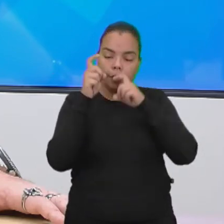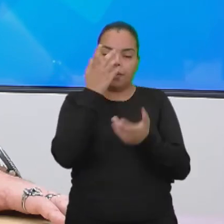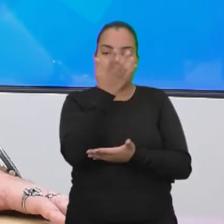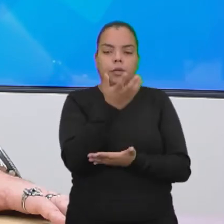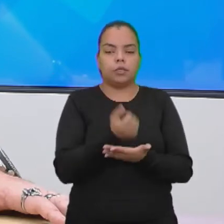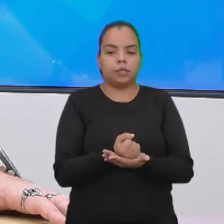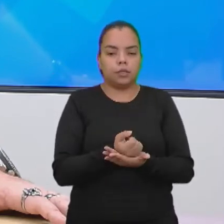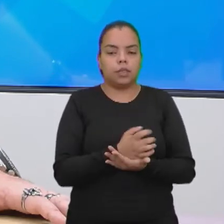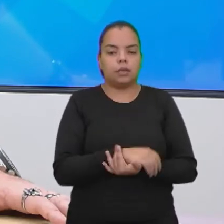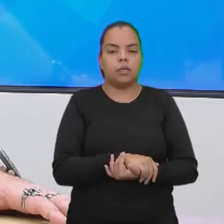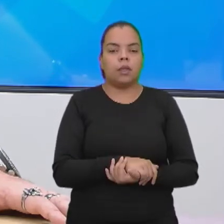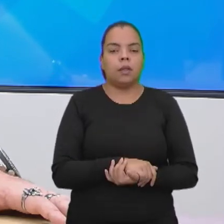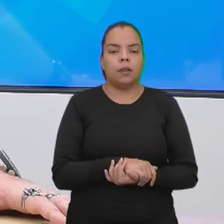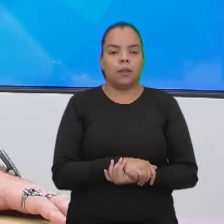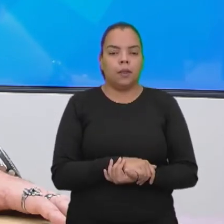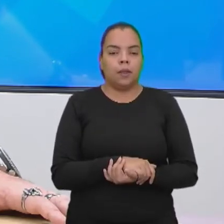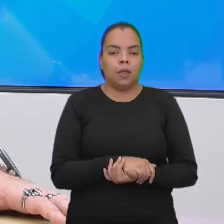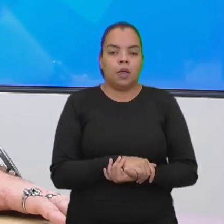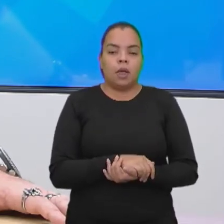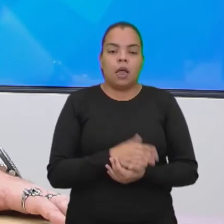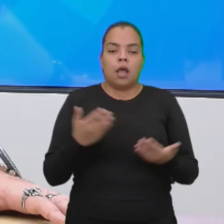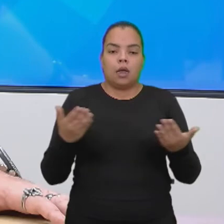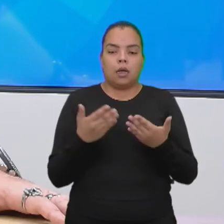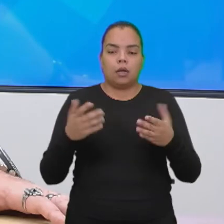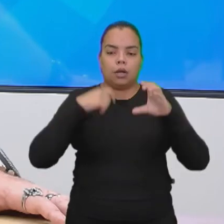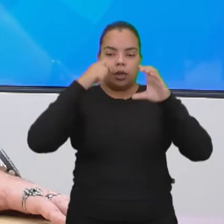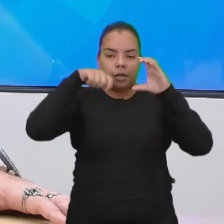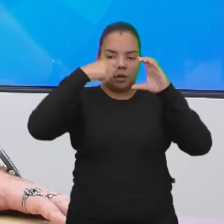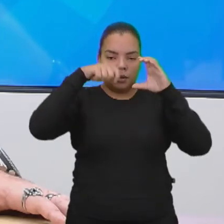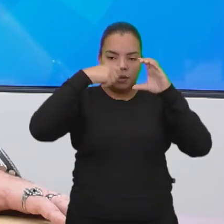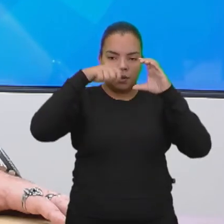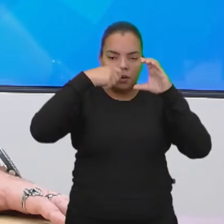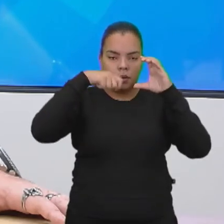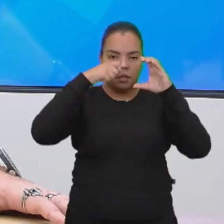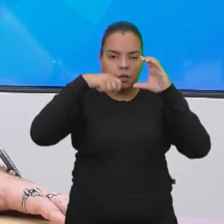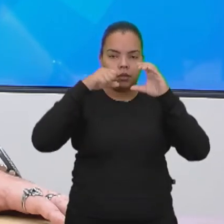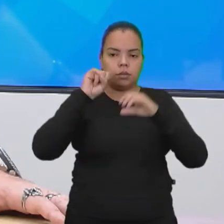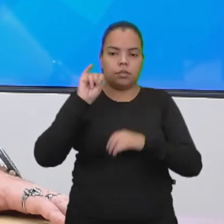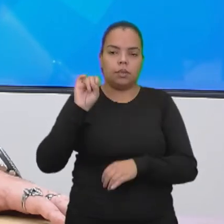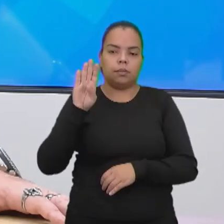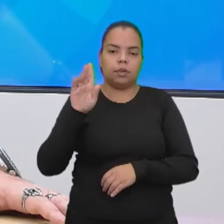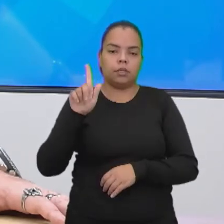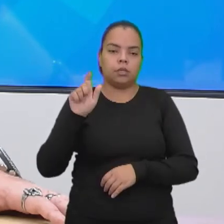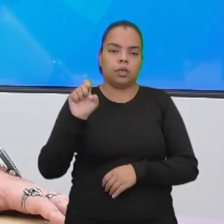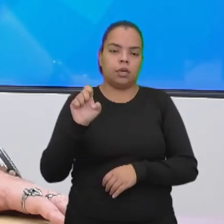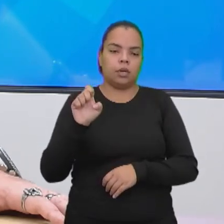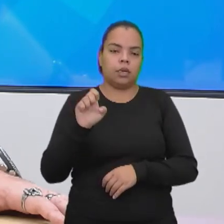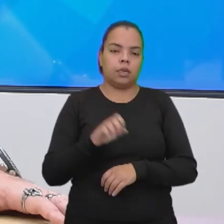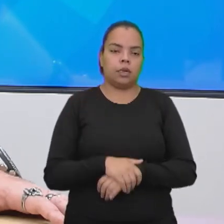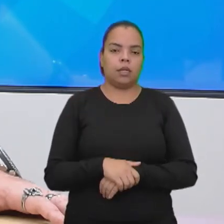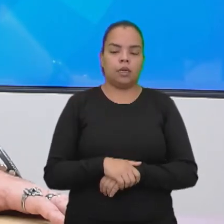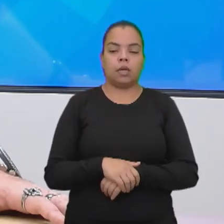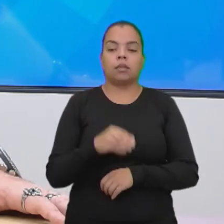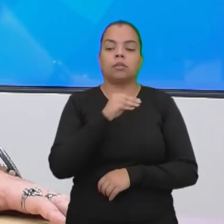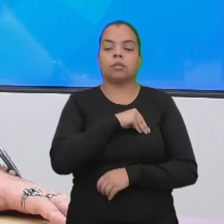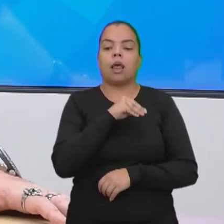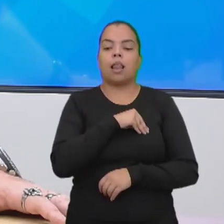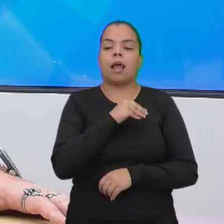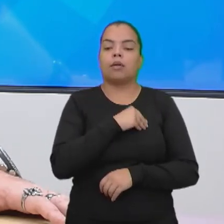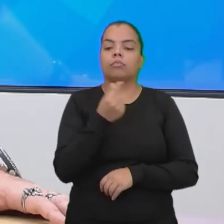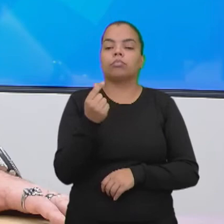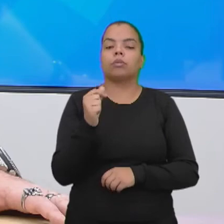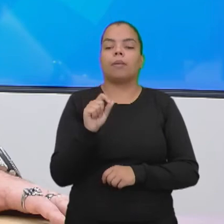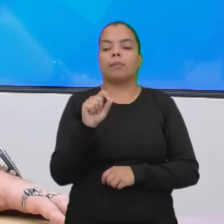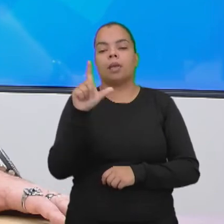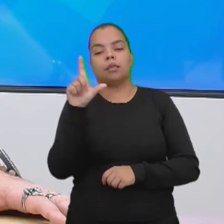aí, tá certo? Agora nós vamos ver um vídeo do IBGE falando aí sobre homem e mulher, quem ganha mais e outros dados por gênero.